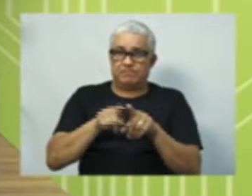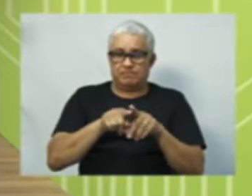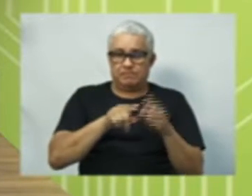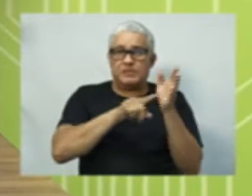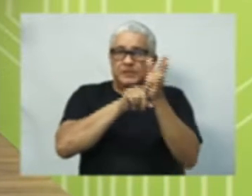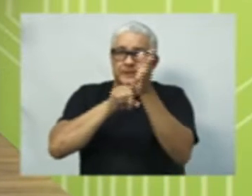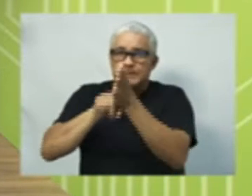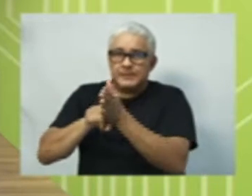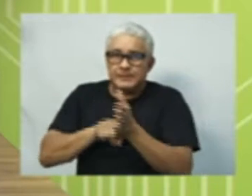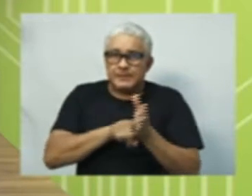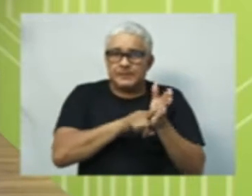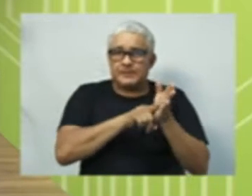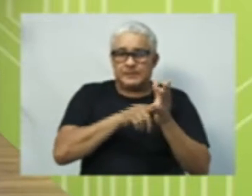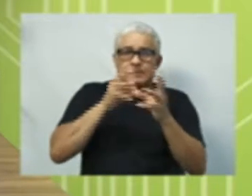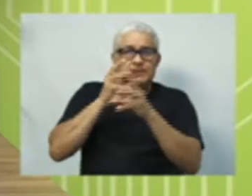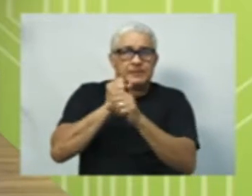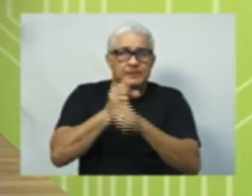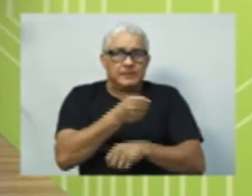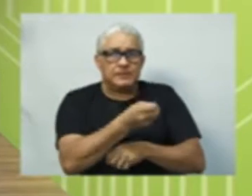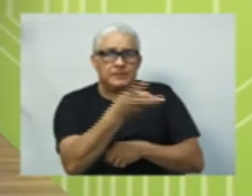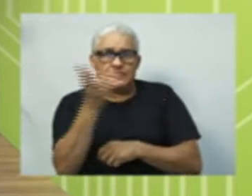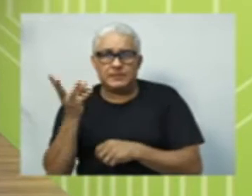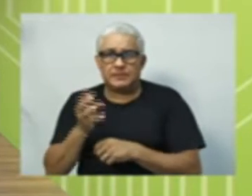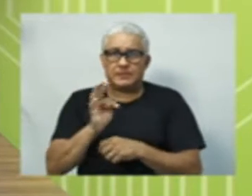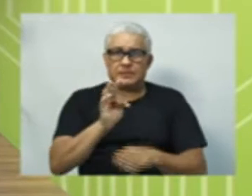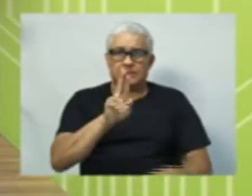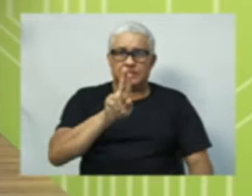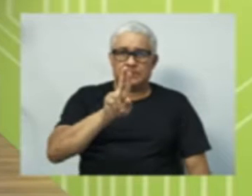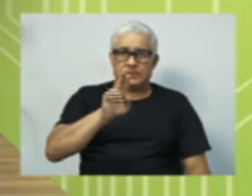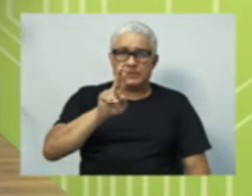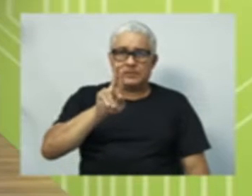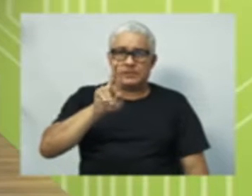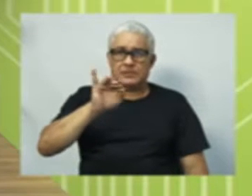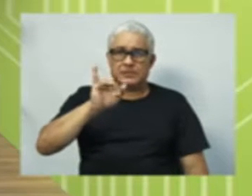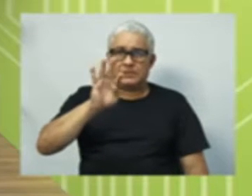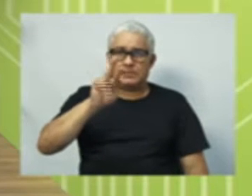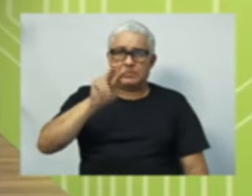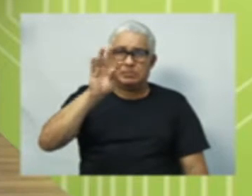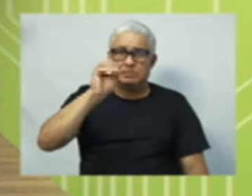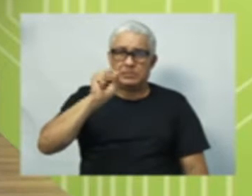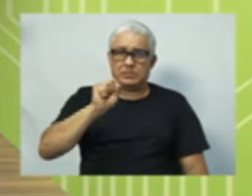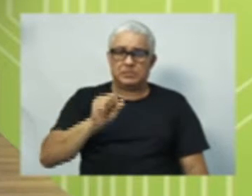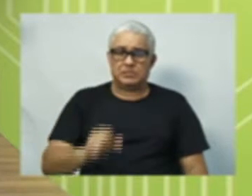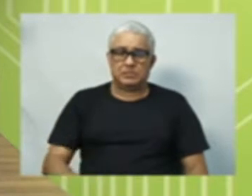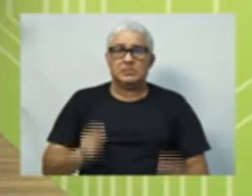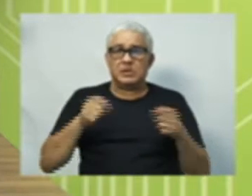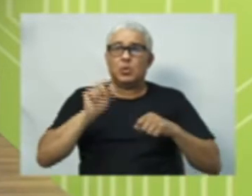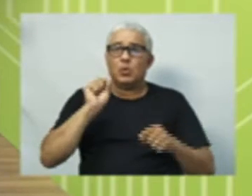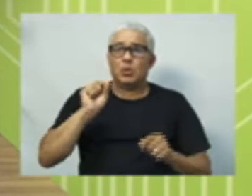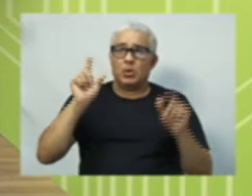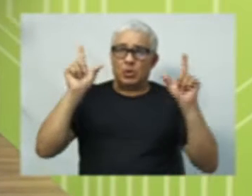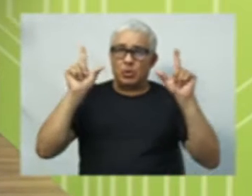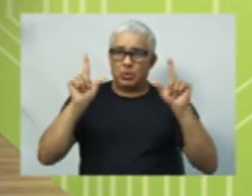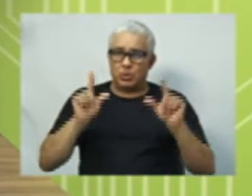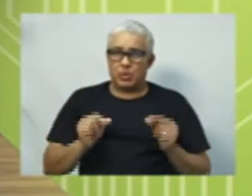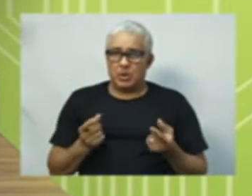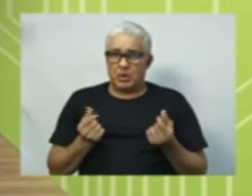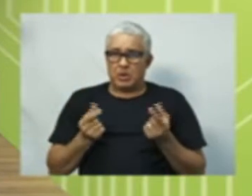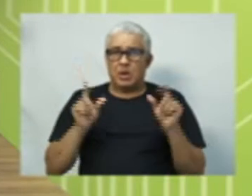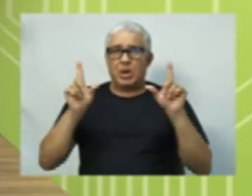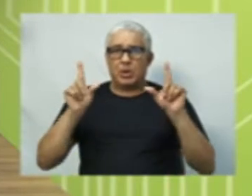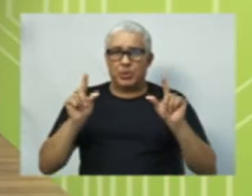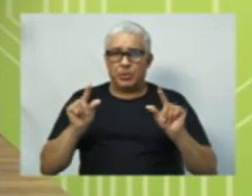verificar, quantificar esses tributos, de modo que possamos o quê? Reduzir nossos custos,